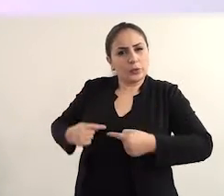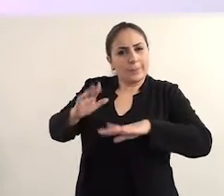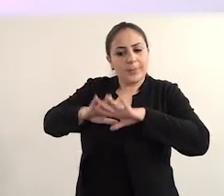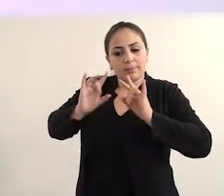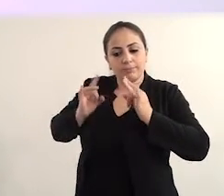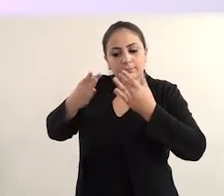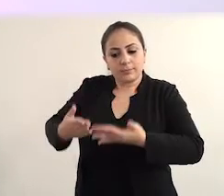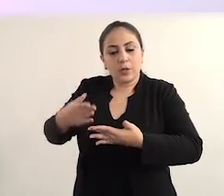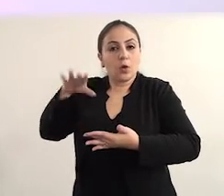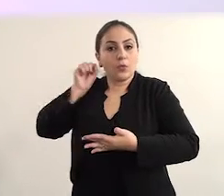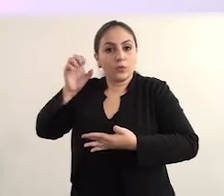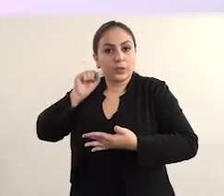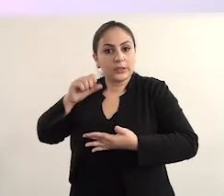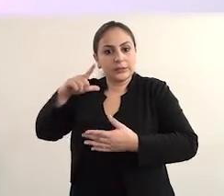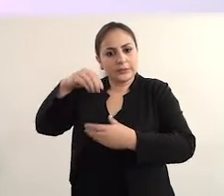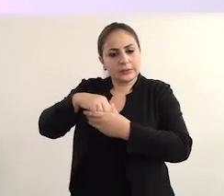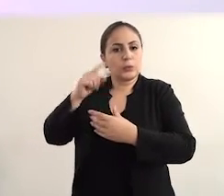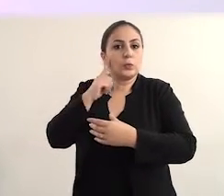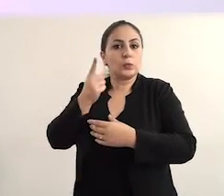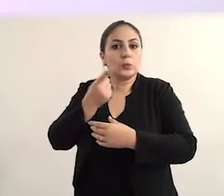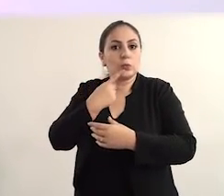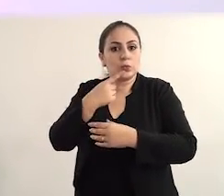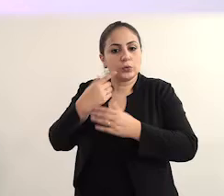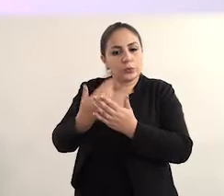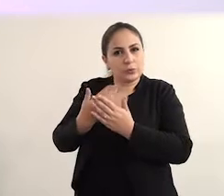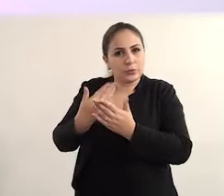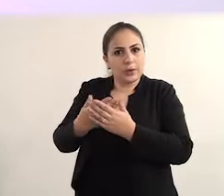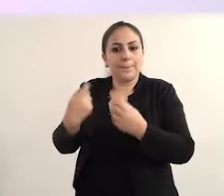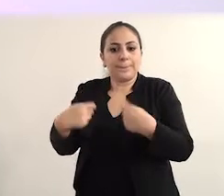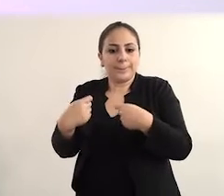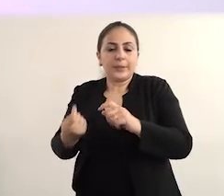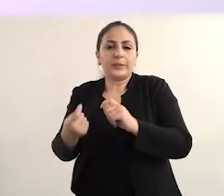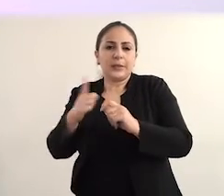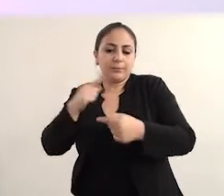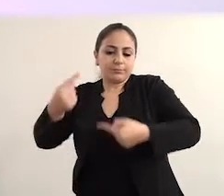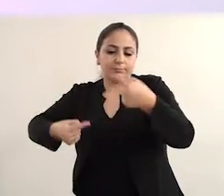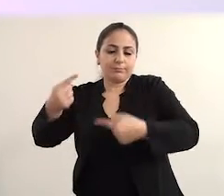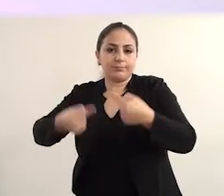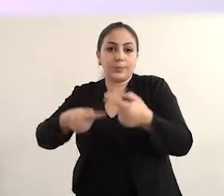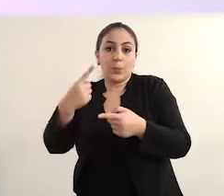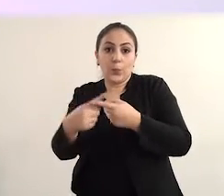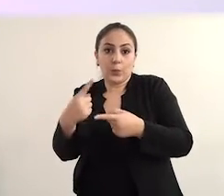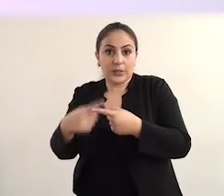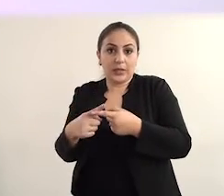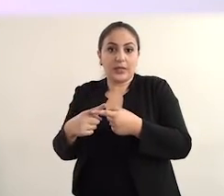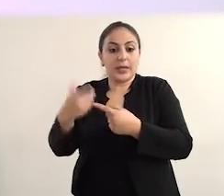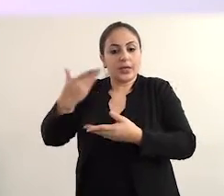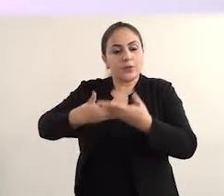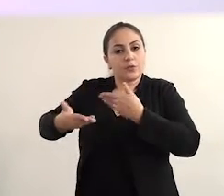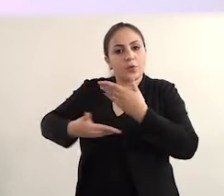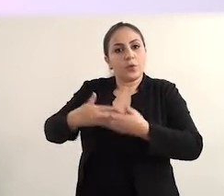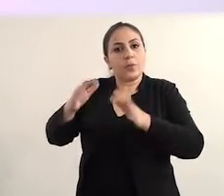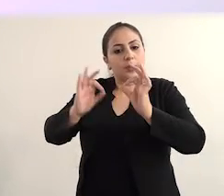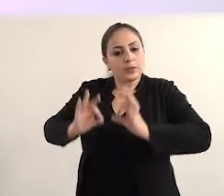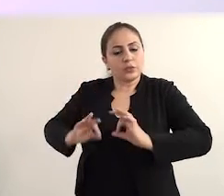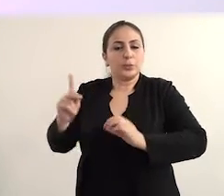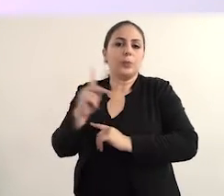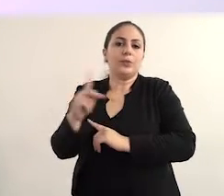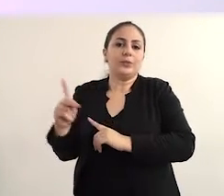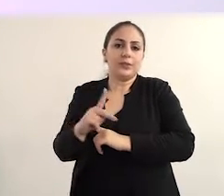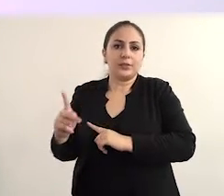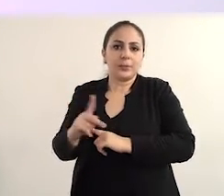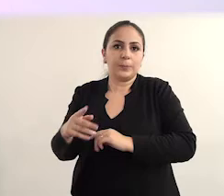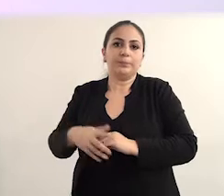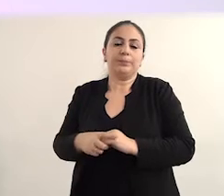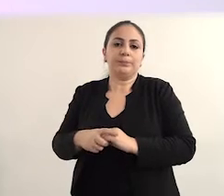mais voltada para o ouvinte, tendo um surdo estudando, tem que haver uma discussão, porque vai envolver o planejamento do